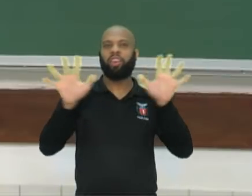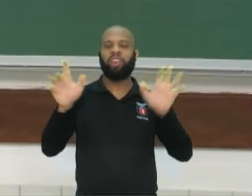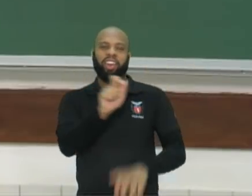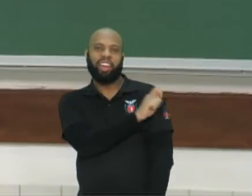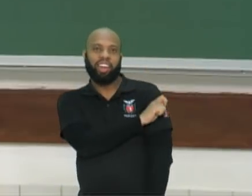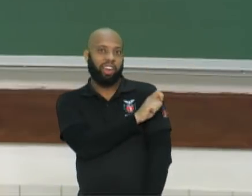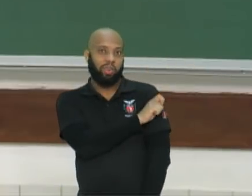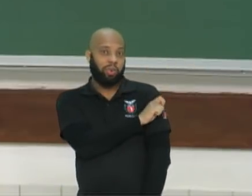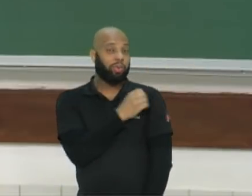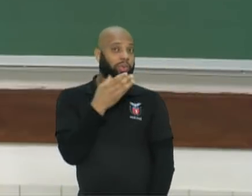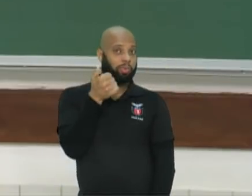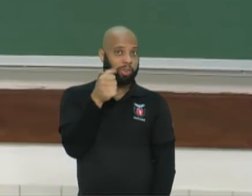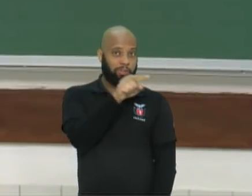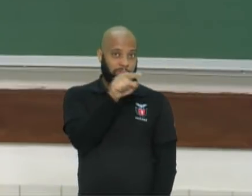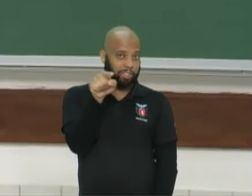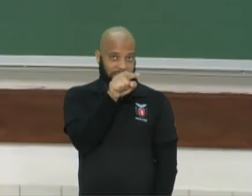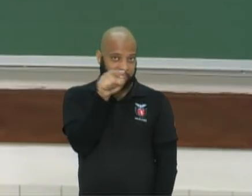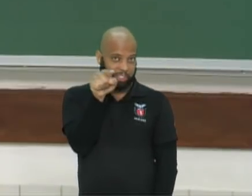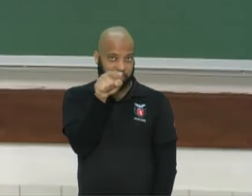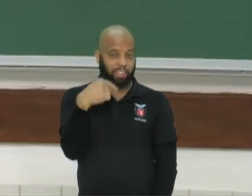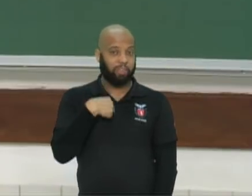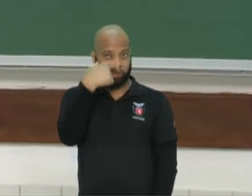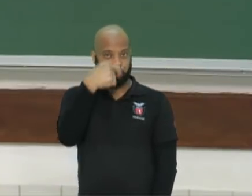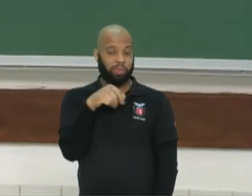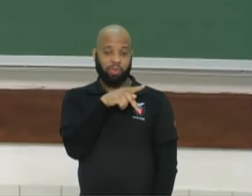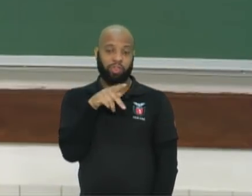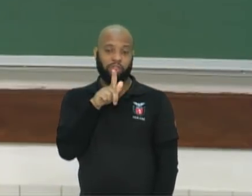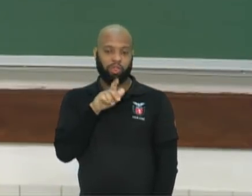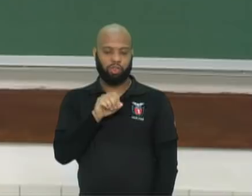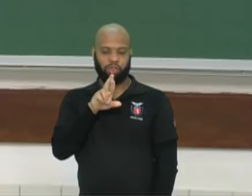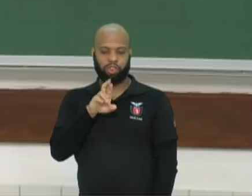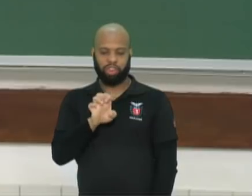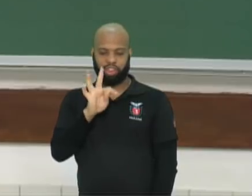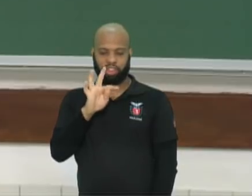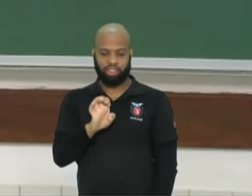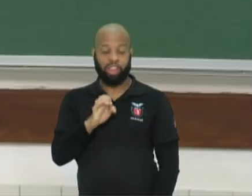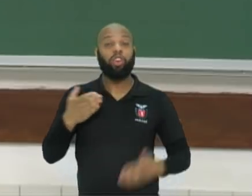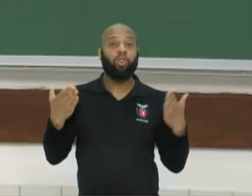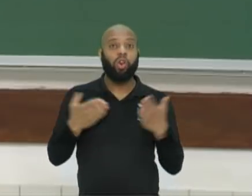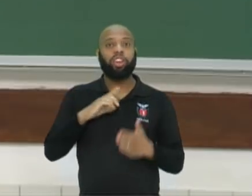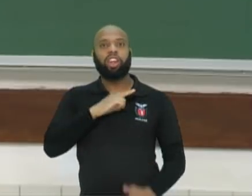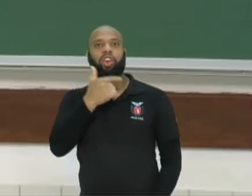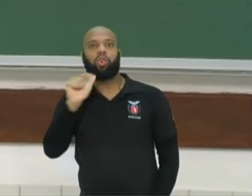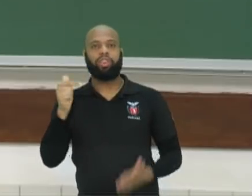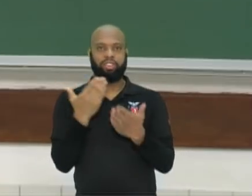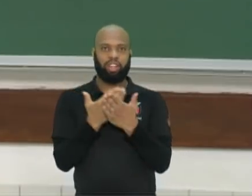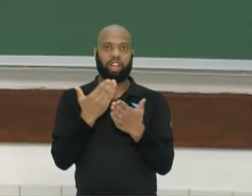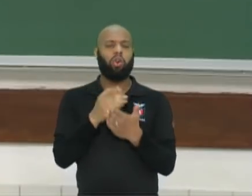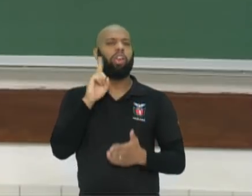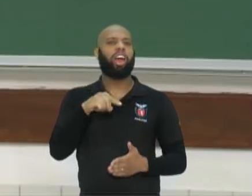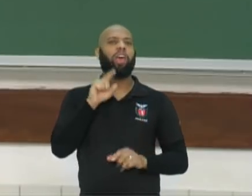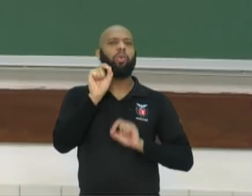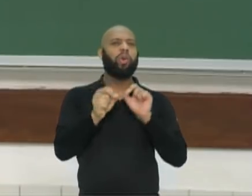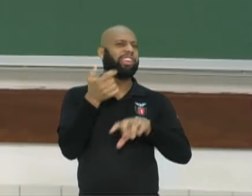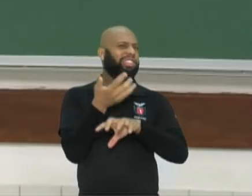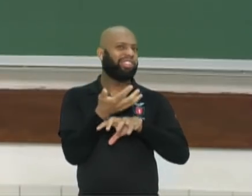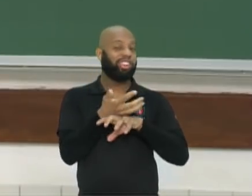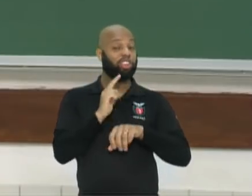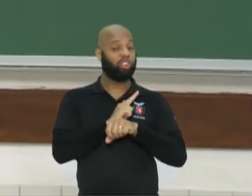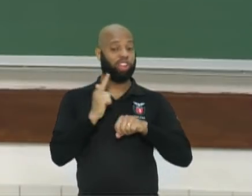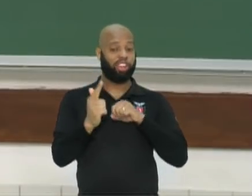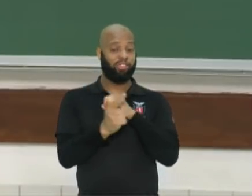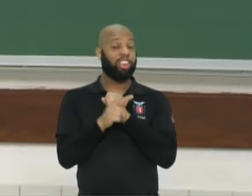Olá, meus queridos alunos, tudo bem com vocês? Eu sou a professora Gorete Wozniak, estamos aqui para mais uma aula de geografia.